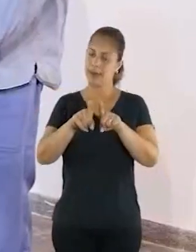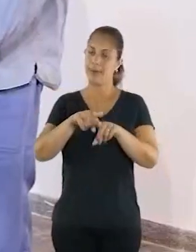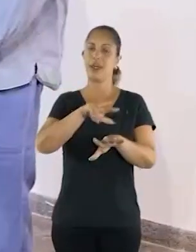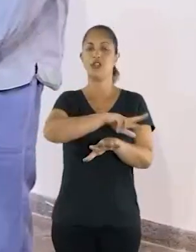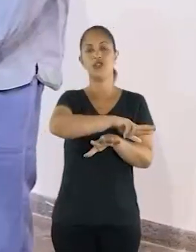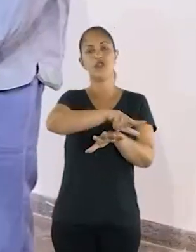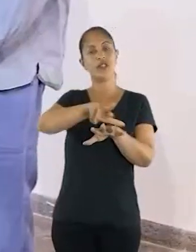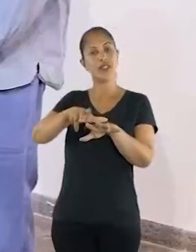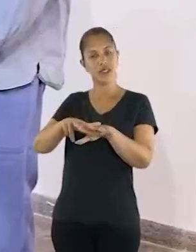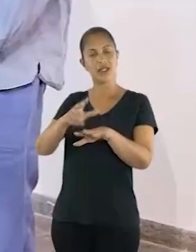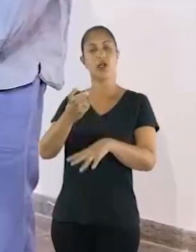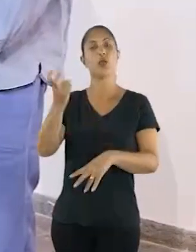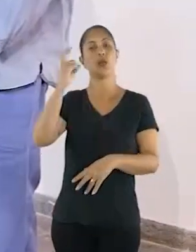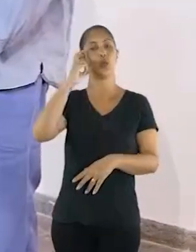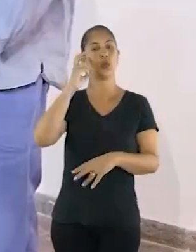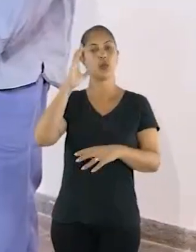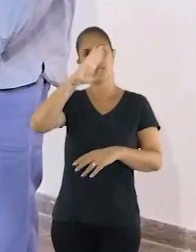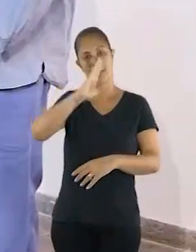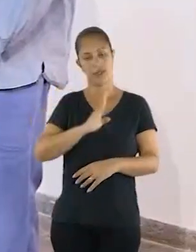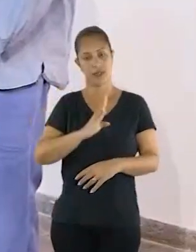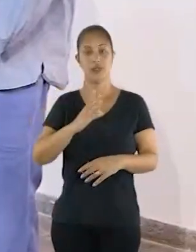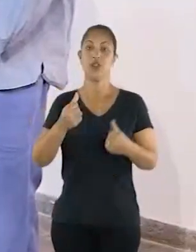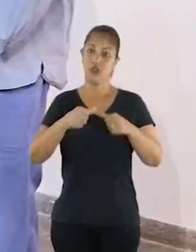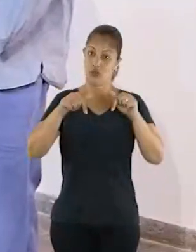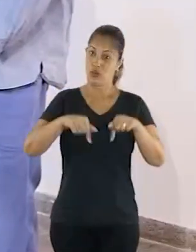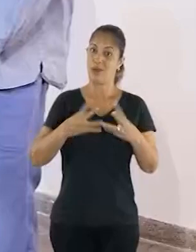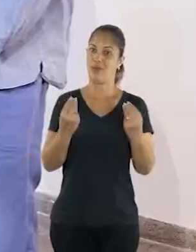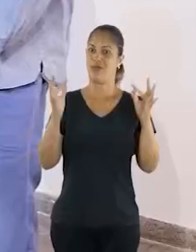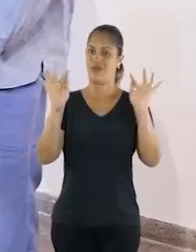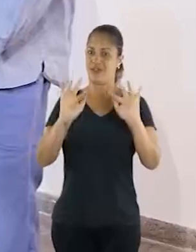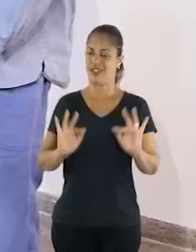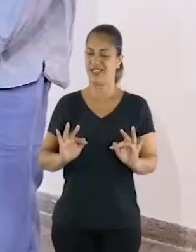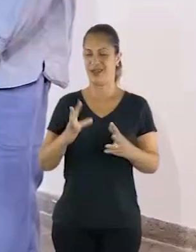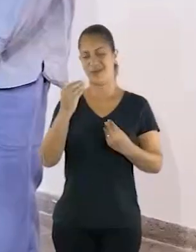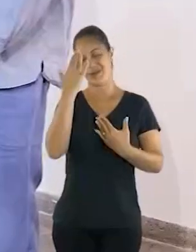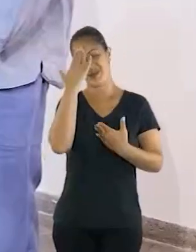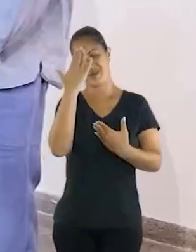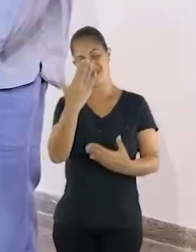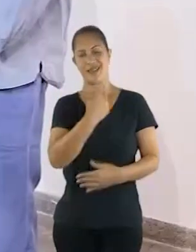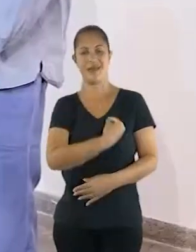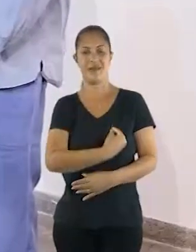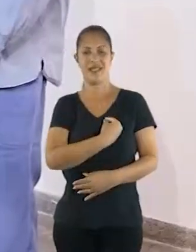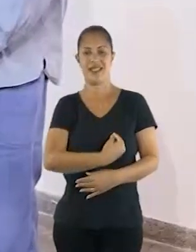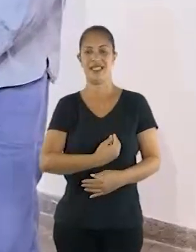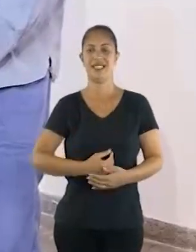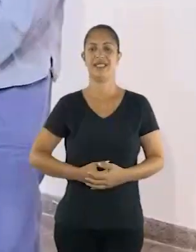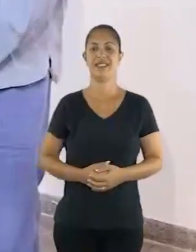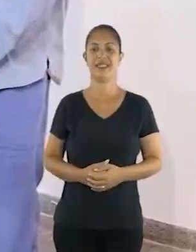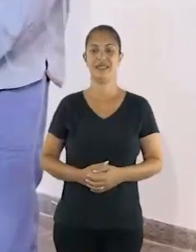cultura brasileira. Então, chegamos aqui, estamos muito felizes. Obrigada pela presença.